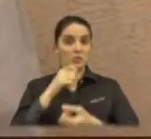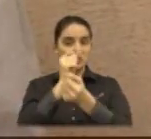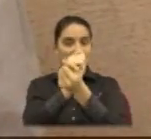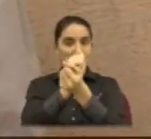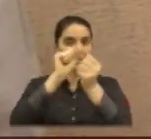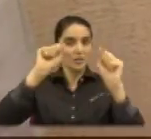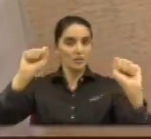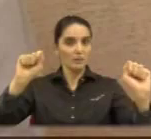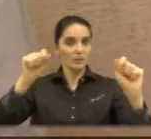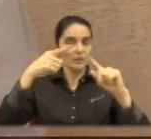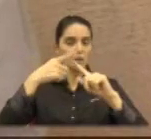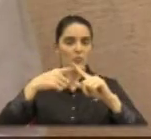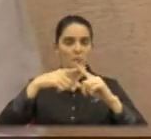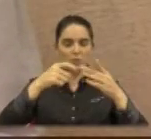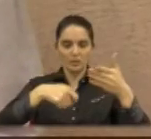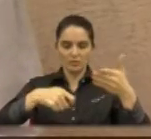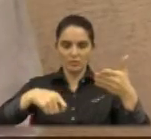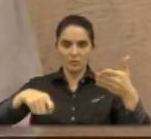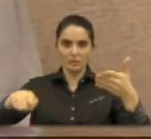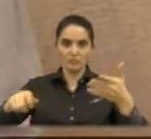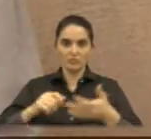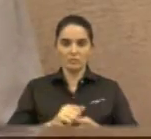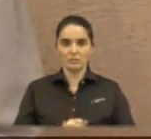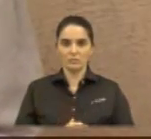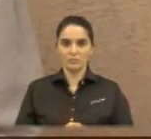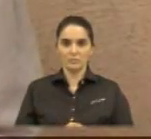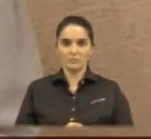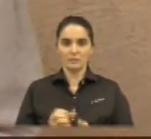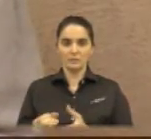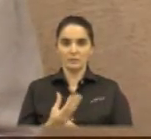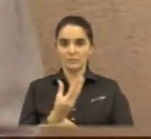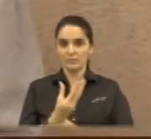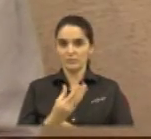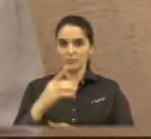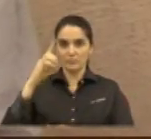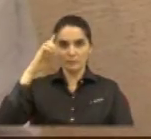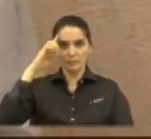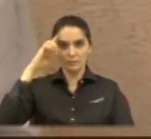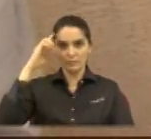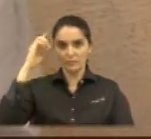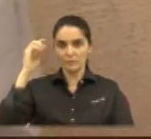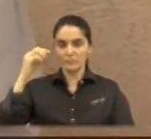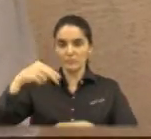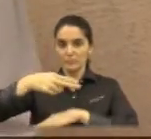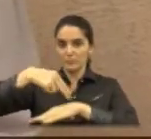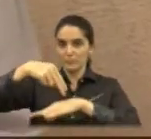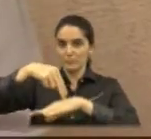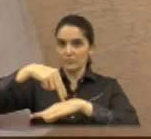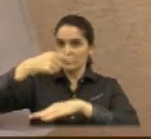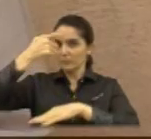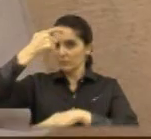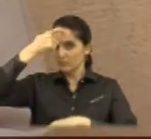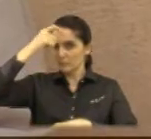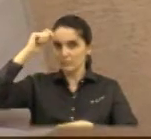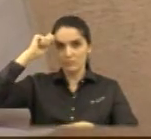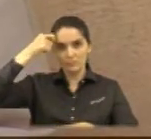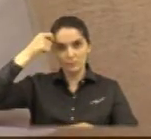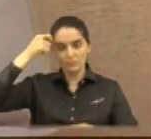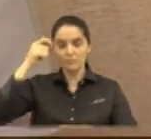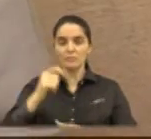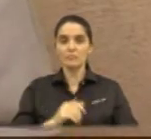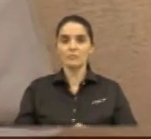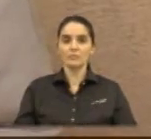canetada. Então, quando institui o Dia Nacional da Consciência Negra, cresce